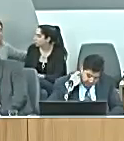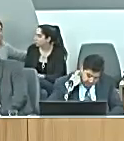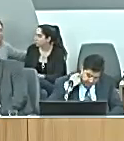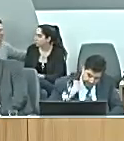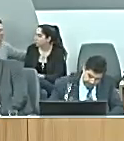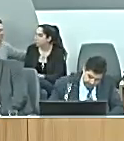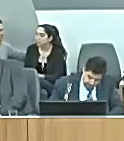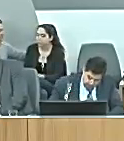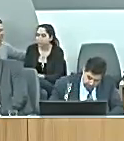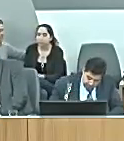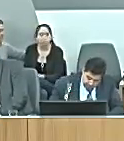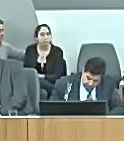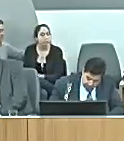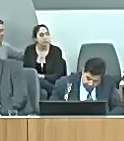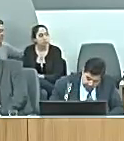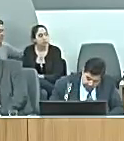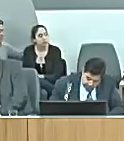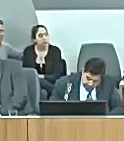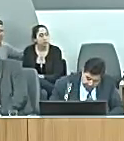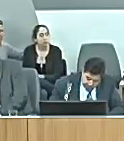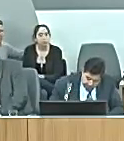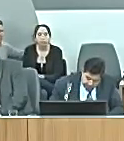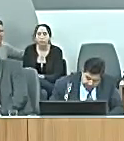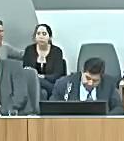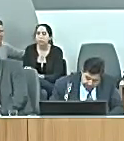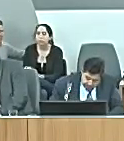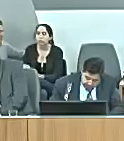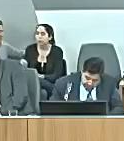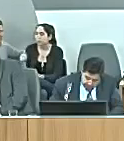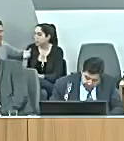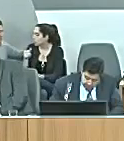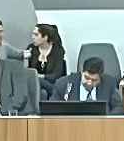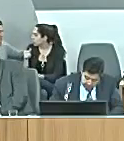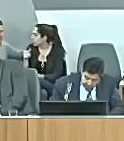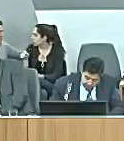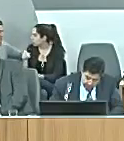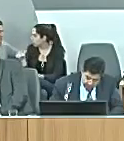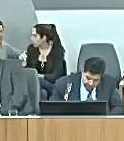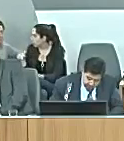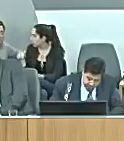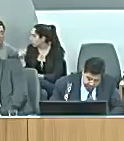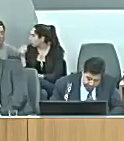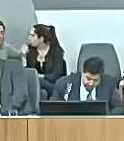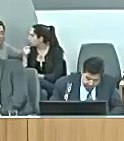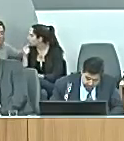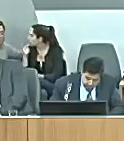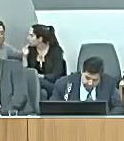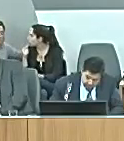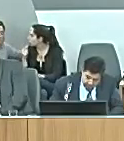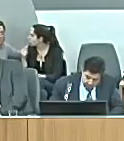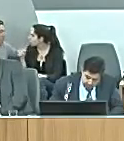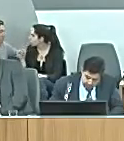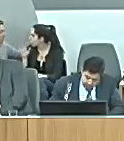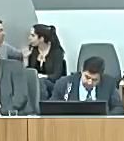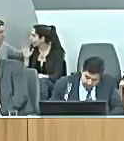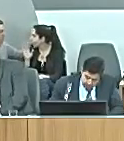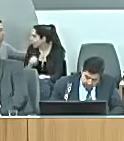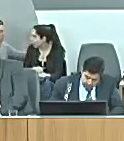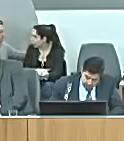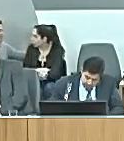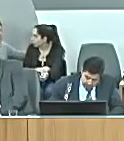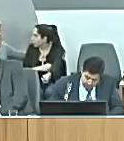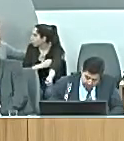condenado à pena restritiva é privativa de liberdade no sistema socioeducativo funciona da mesma forma